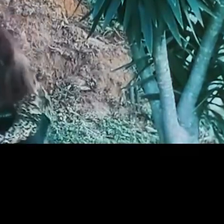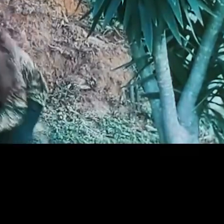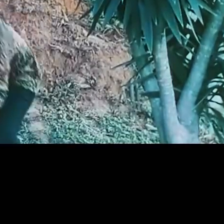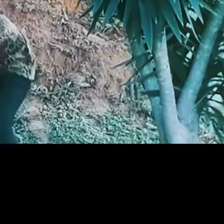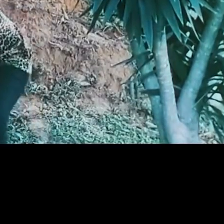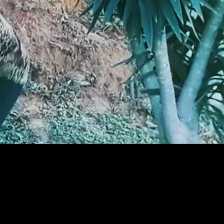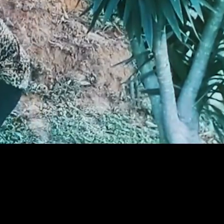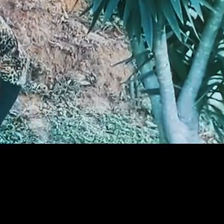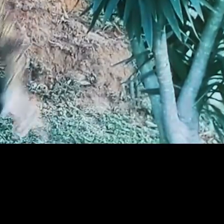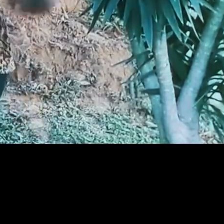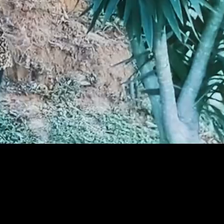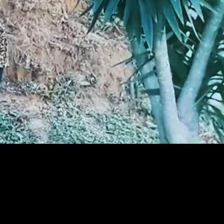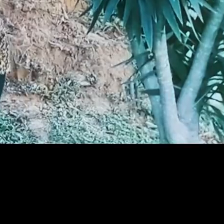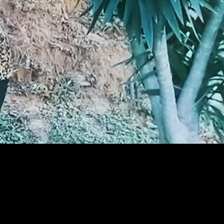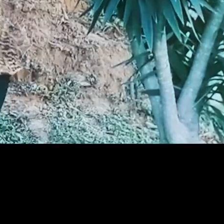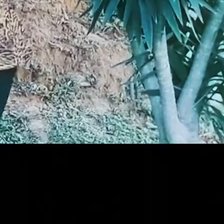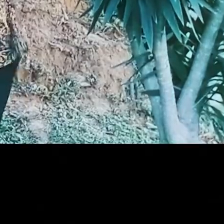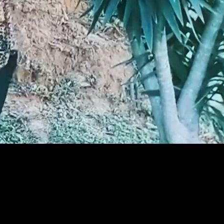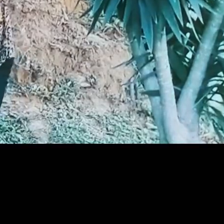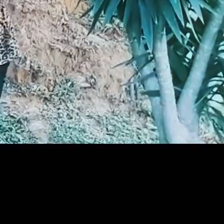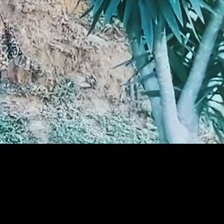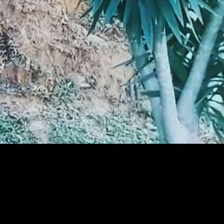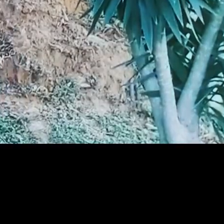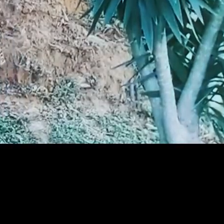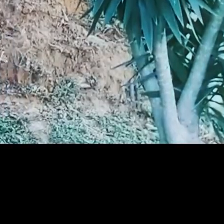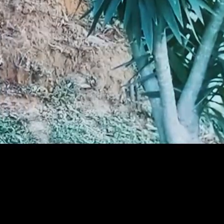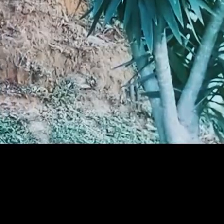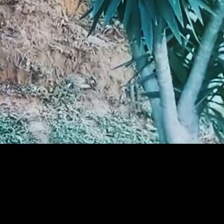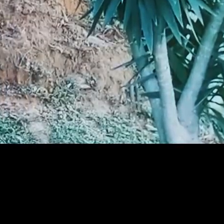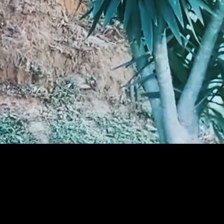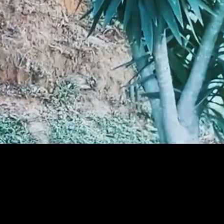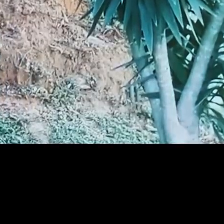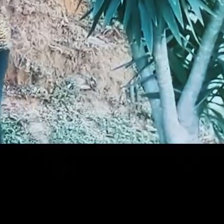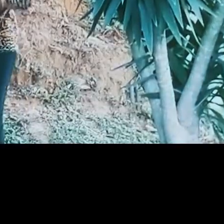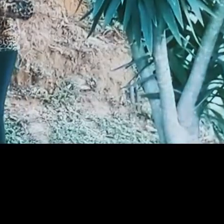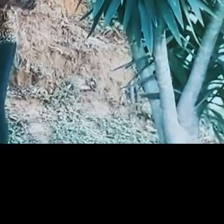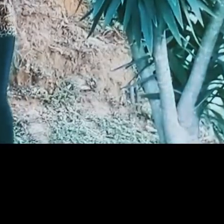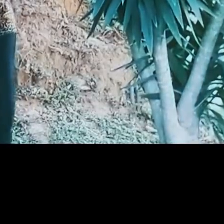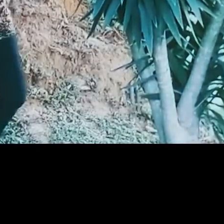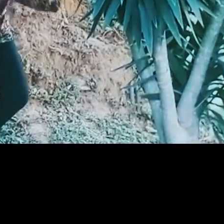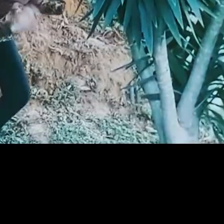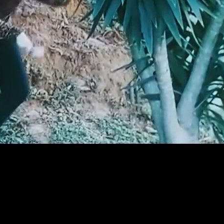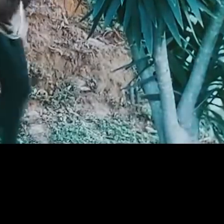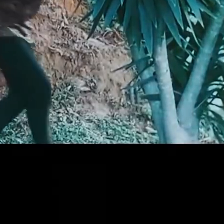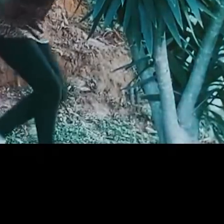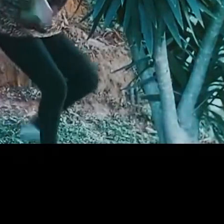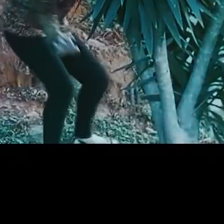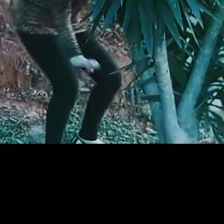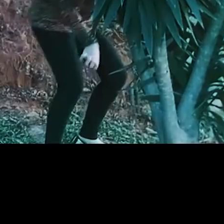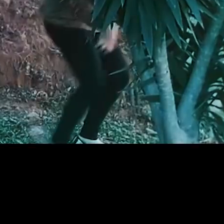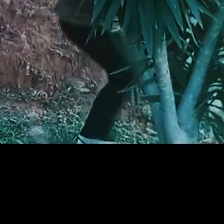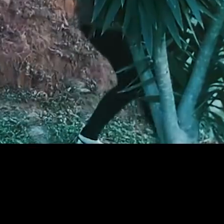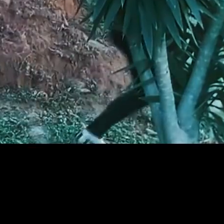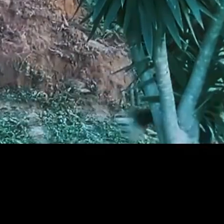Não vem pra cima de mim, senão eu... Ai, minha pata. Machucou. Ai.